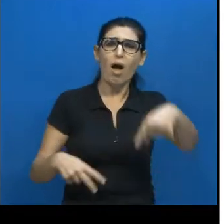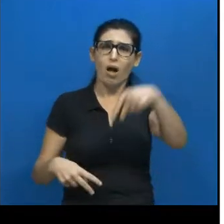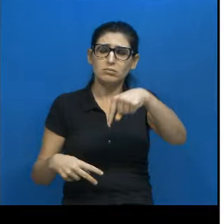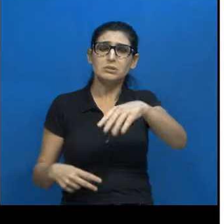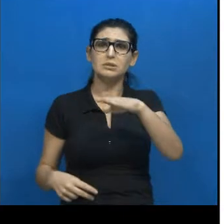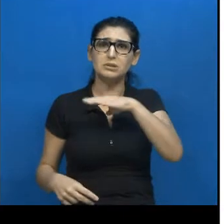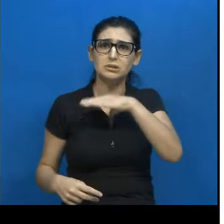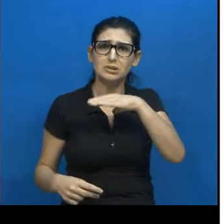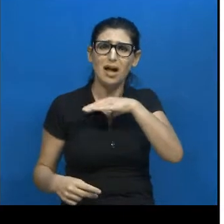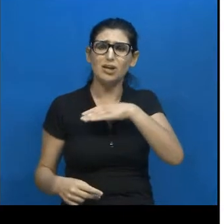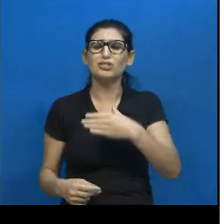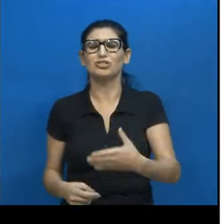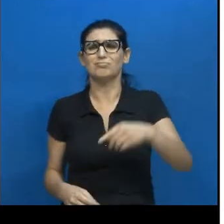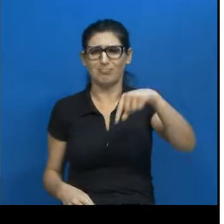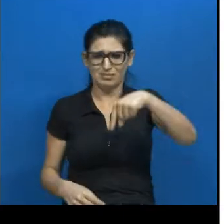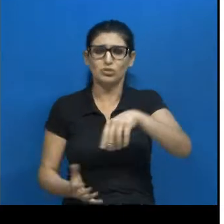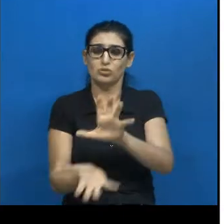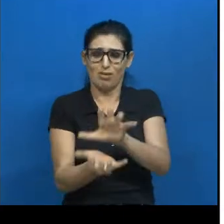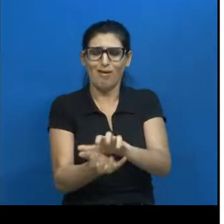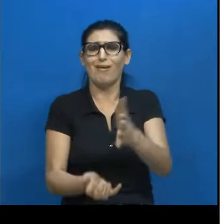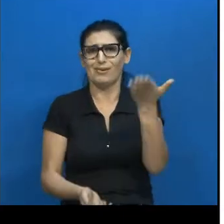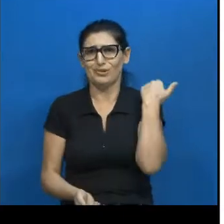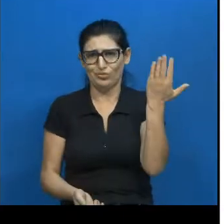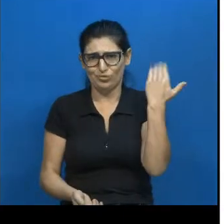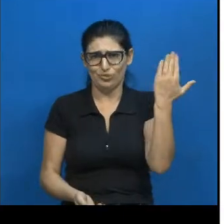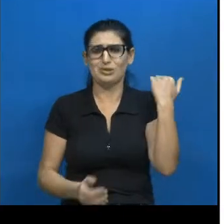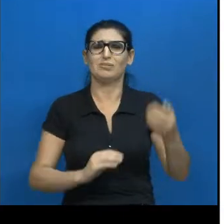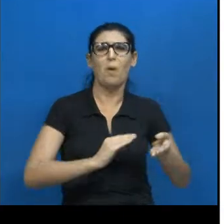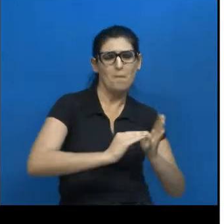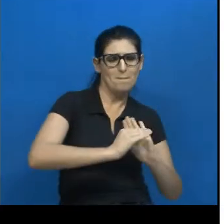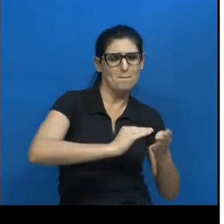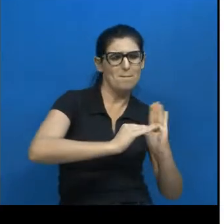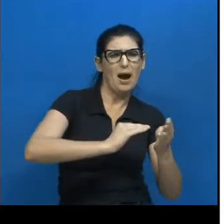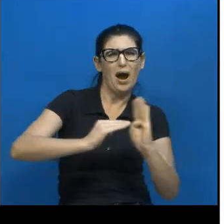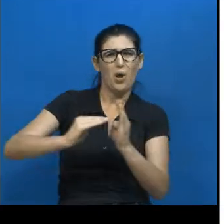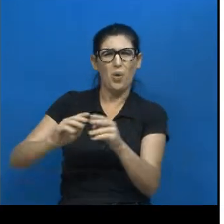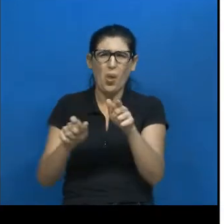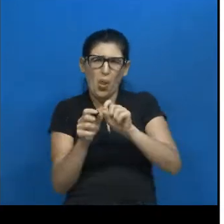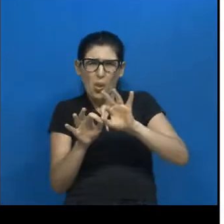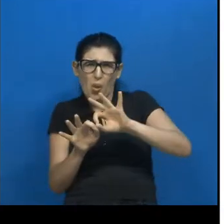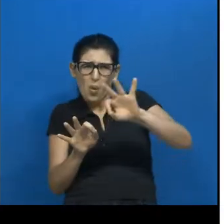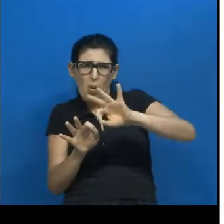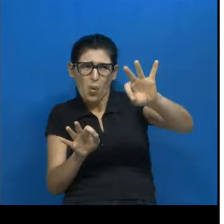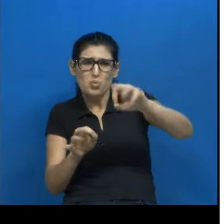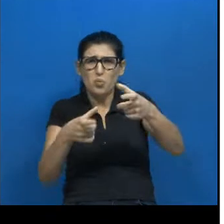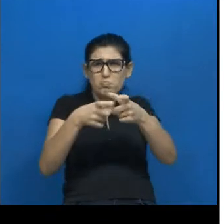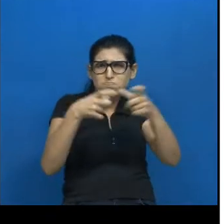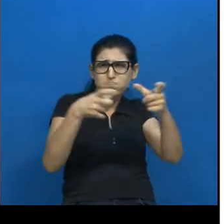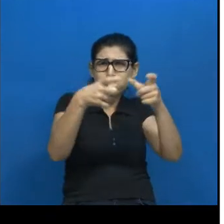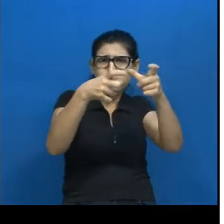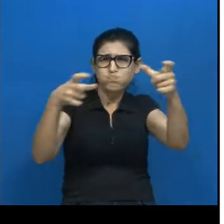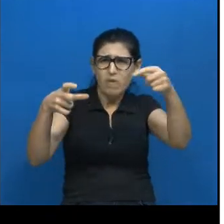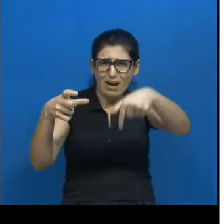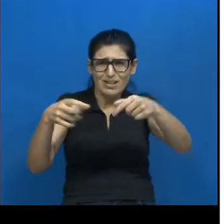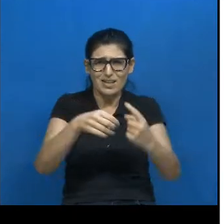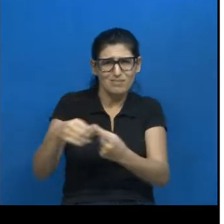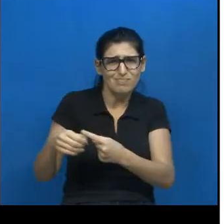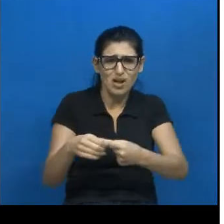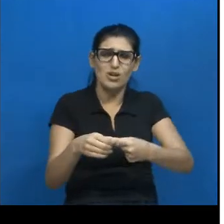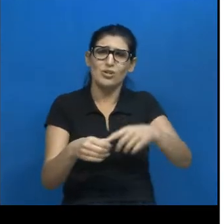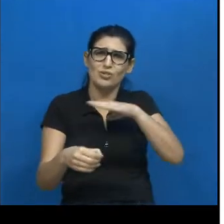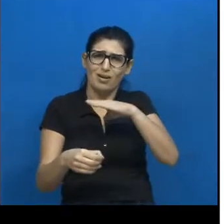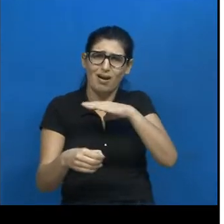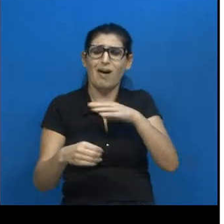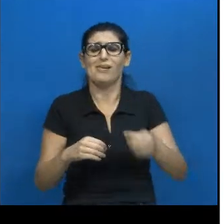é uma cidade antiga, e até os bairros que foram crescendo depois, ela é uma cidade truncada. O viário nosso